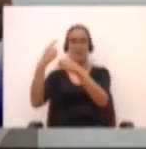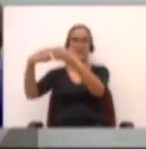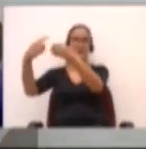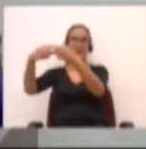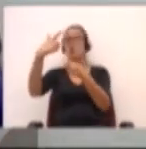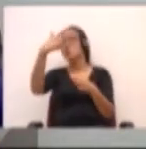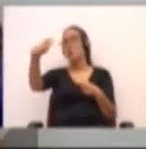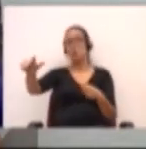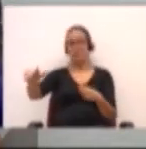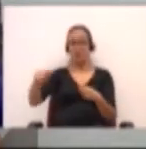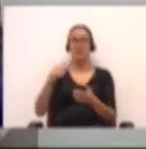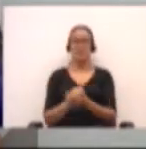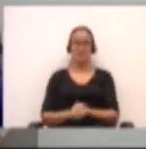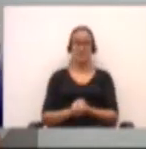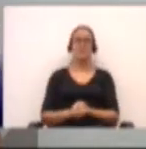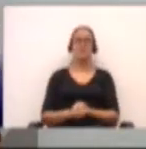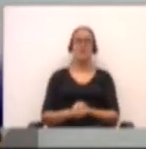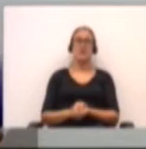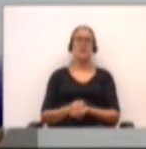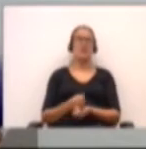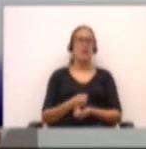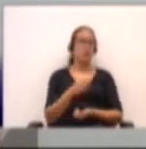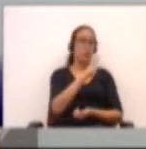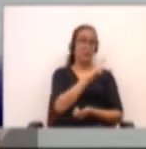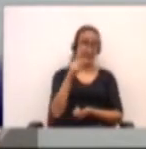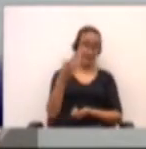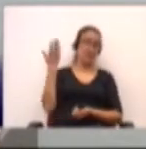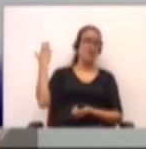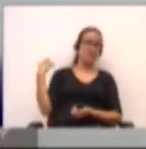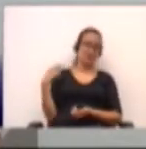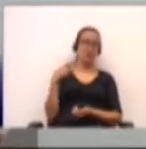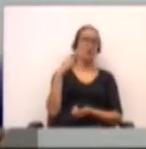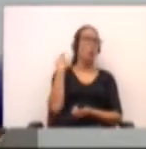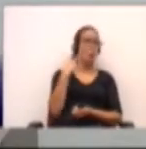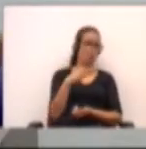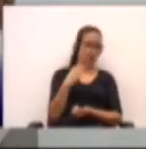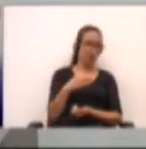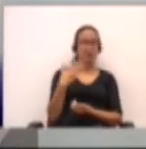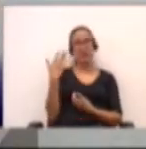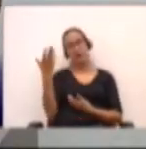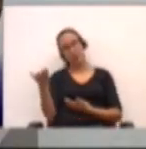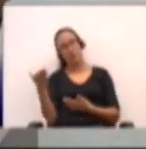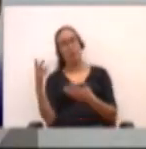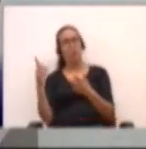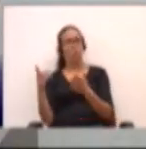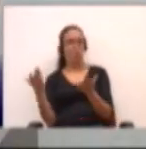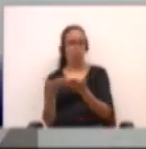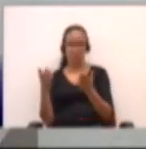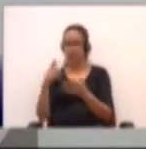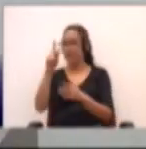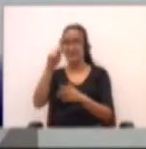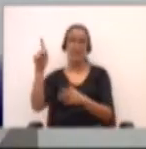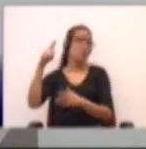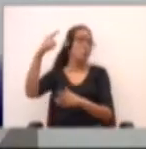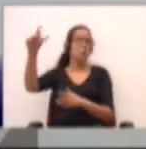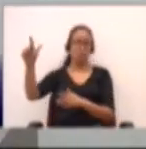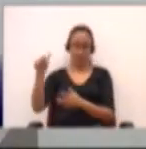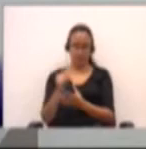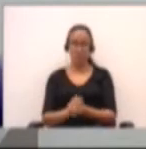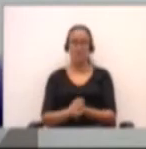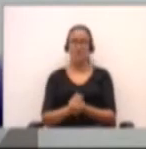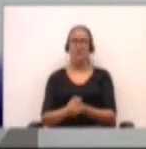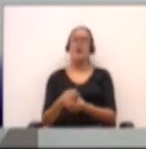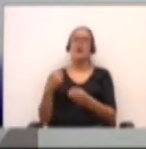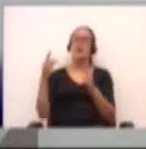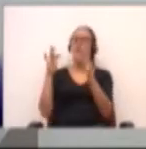Piracicaba, que na gestão passada foi o Dr. Ronei, que era o presidente do Parlamento Regional, e eu estou em contato com 22